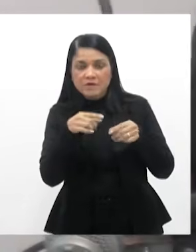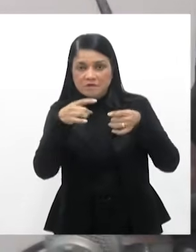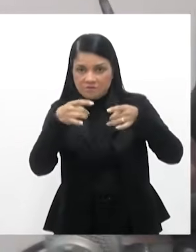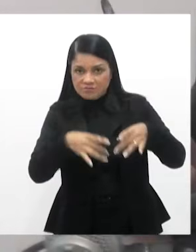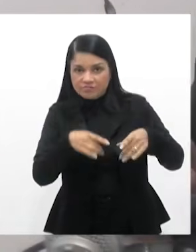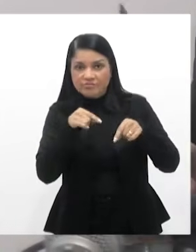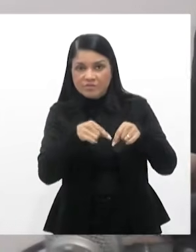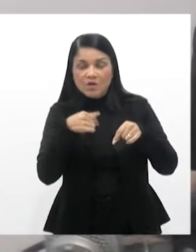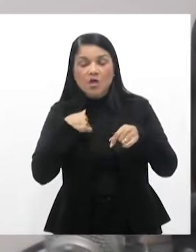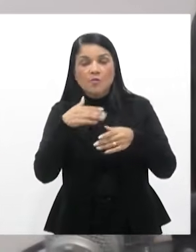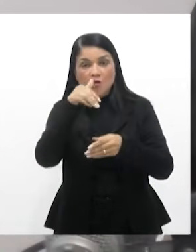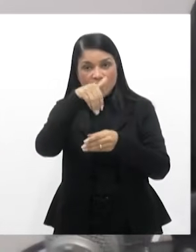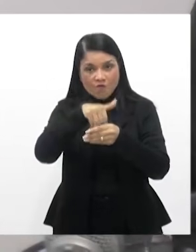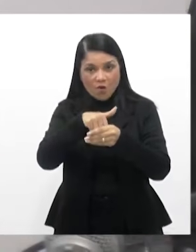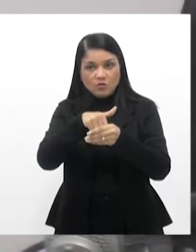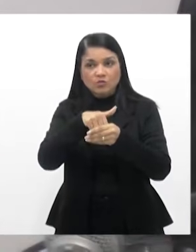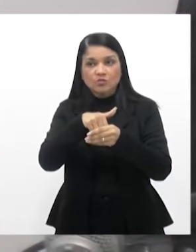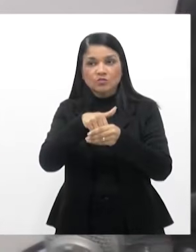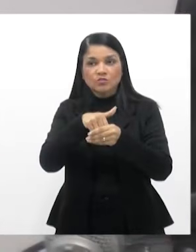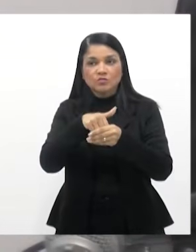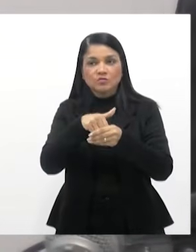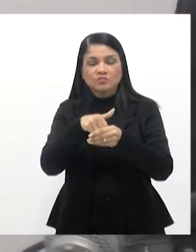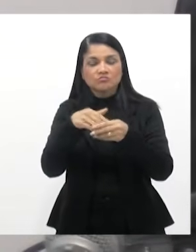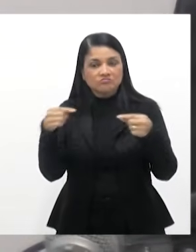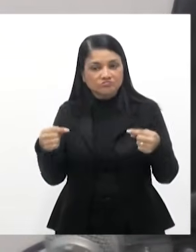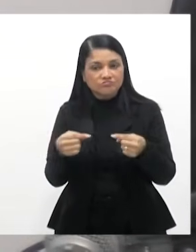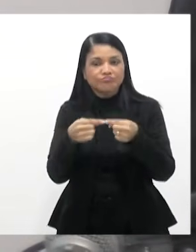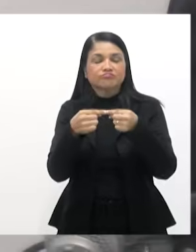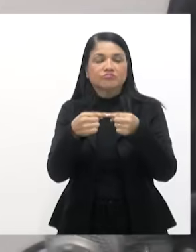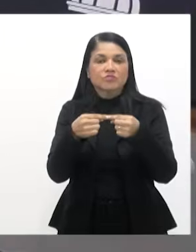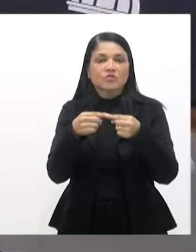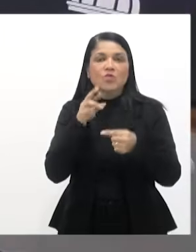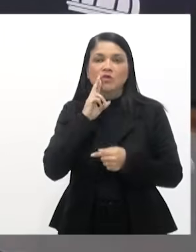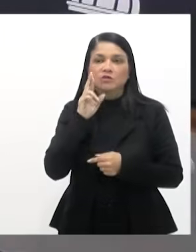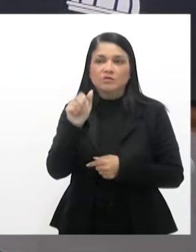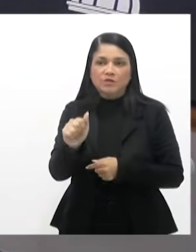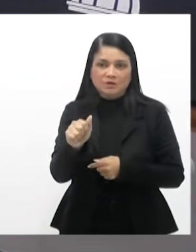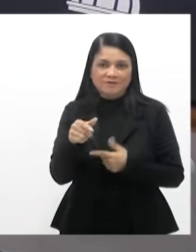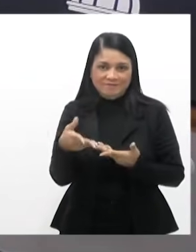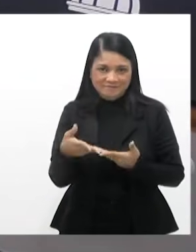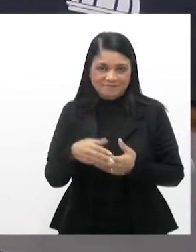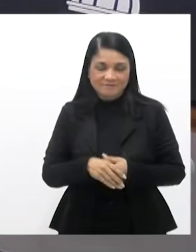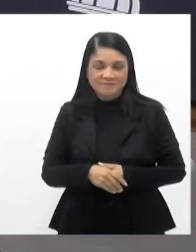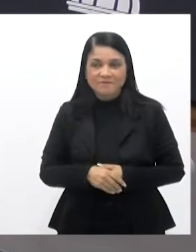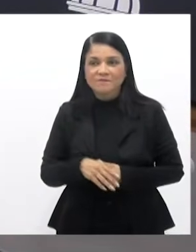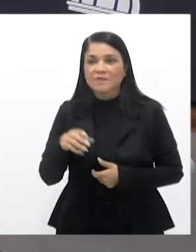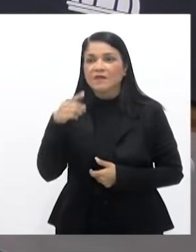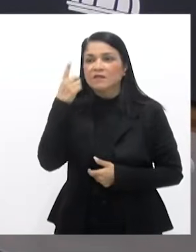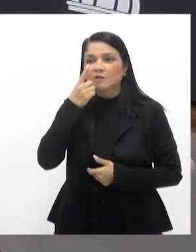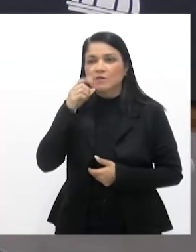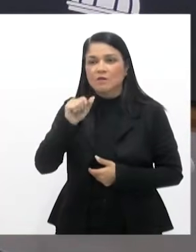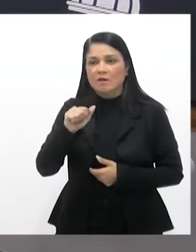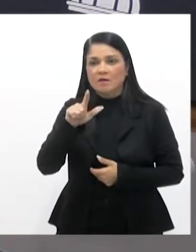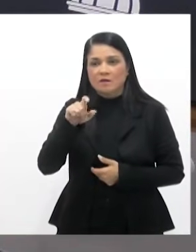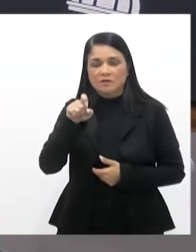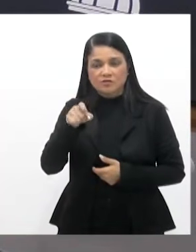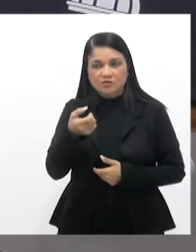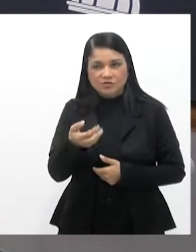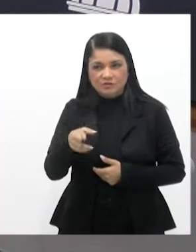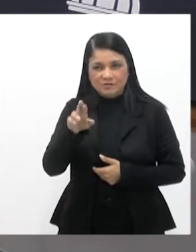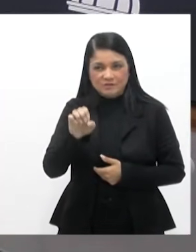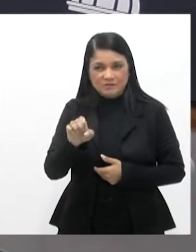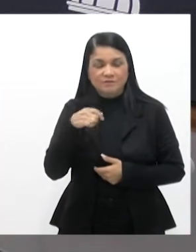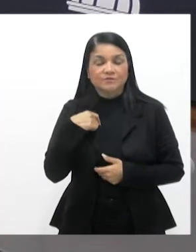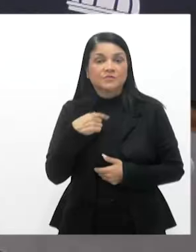já antecipando o meu voto, me filio ao voto do deputado Rodrigo Amorim. Deputado Alexandre Knoploch. Presidente, eu